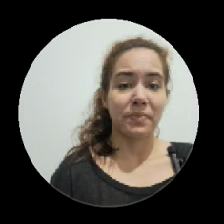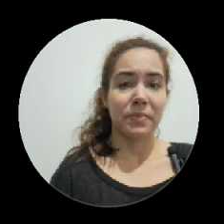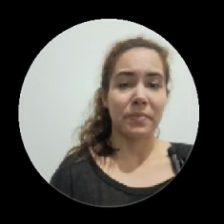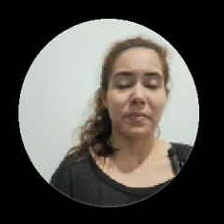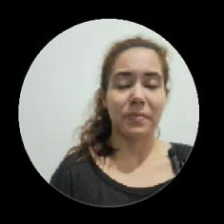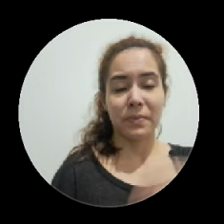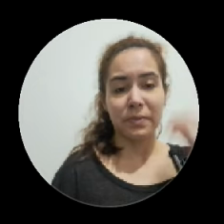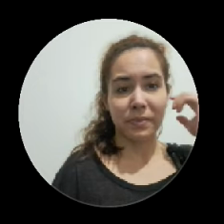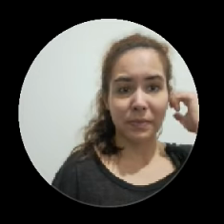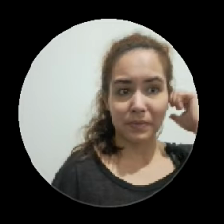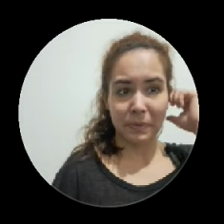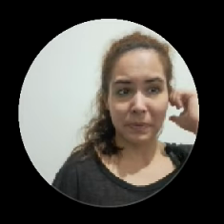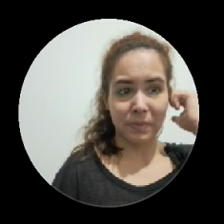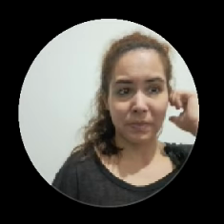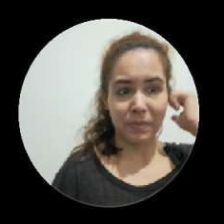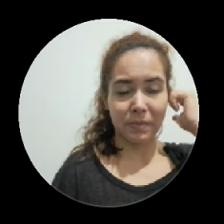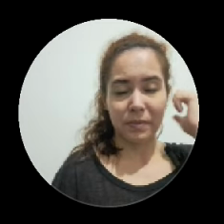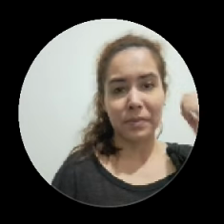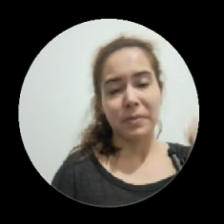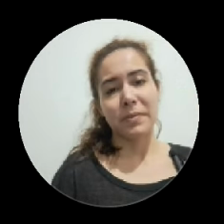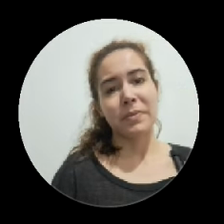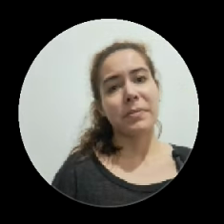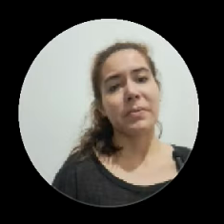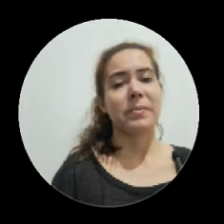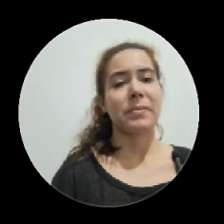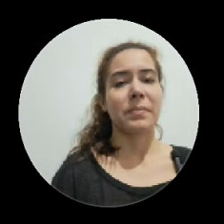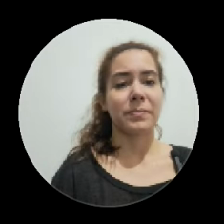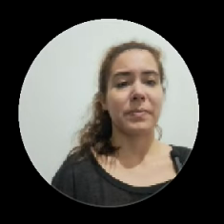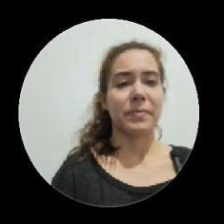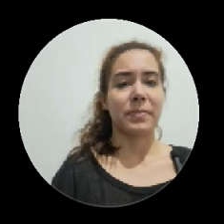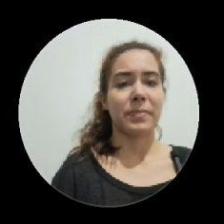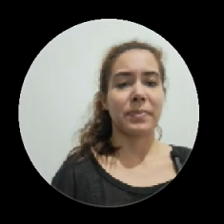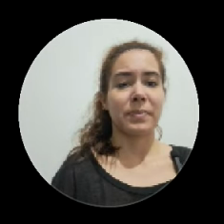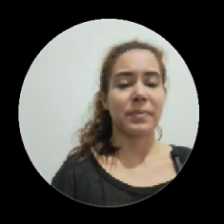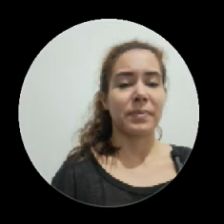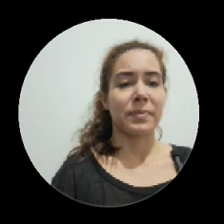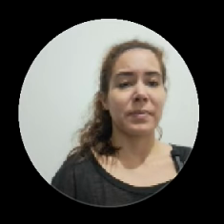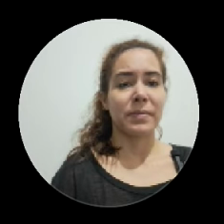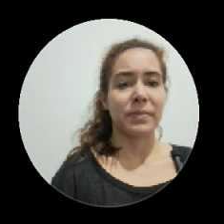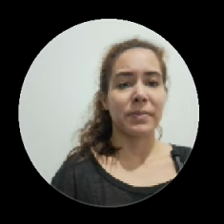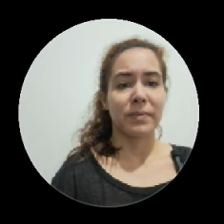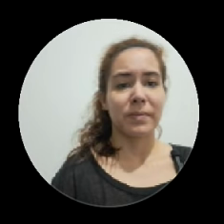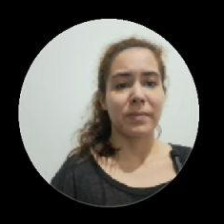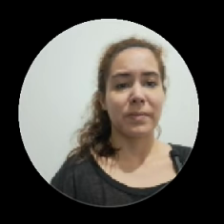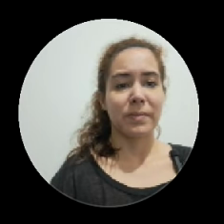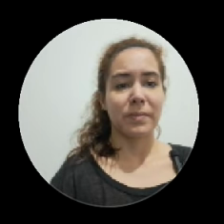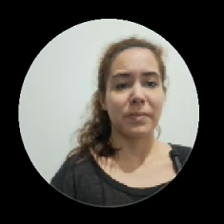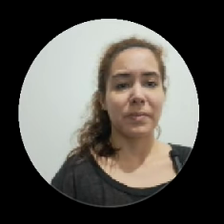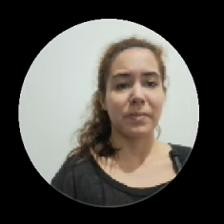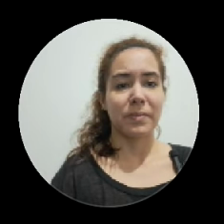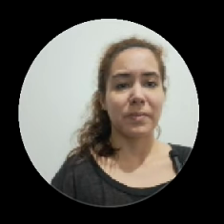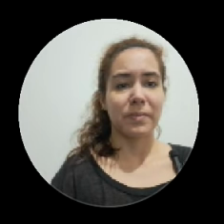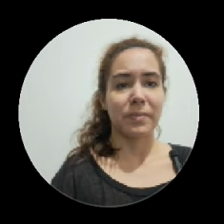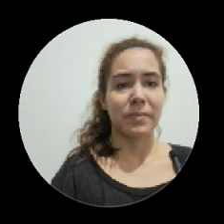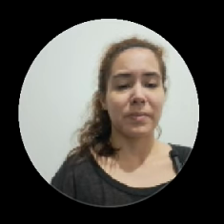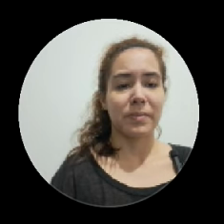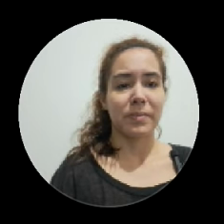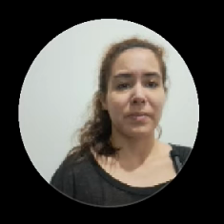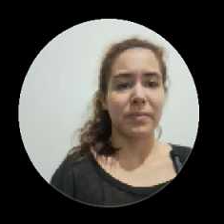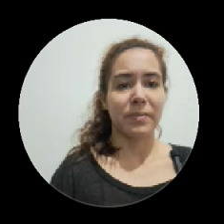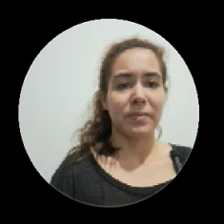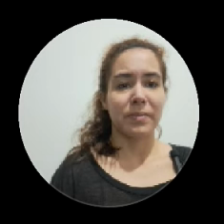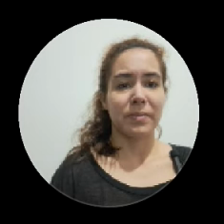desenvolvimento pessoal, agora vamos primeiro encurtar. Vamos botar todas as categorias top 1 aí. Pra quem não comprou, compre, pra gente continuar ali no